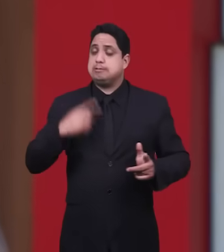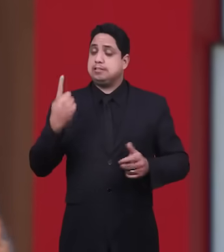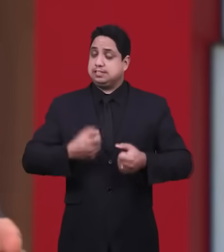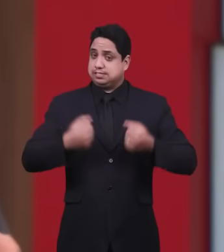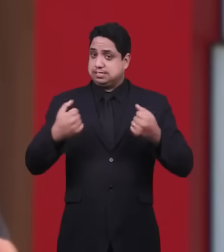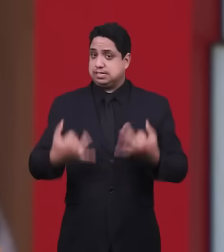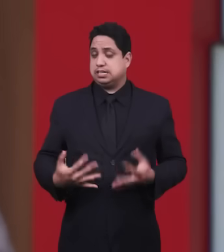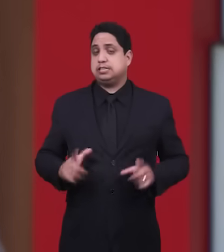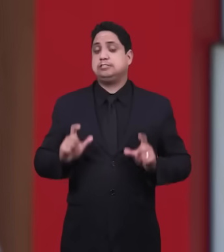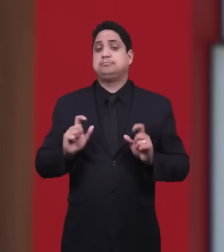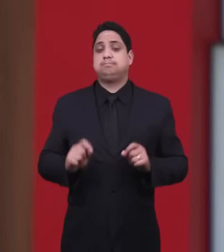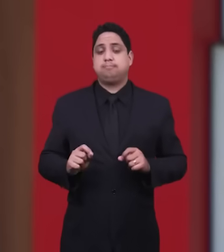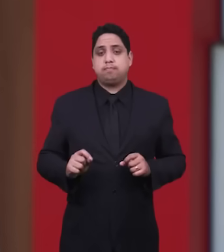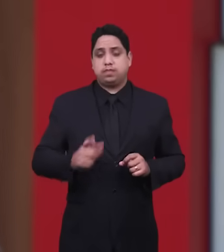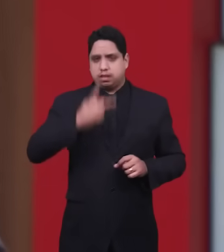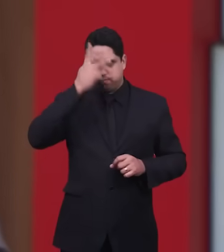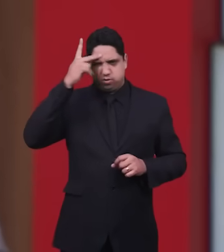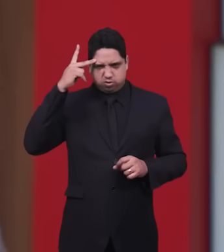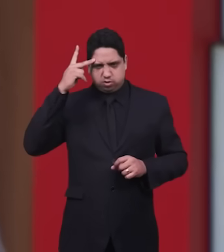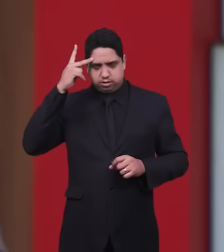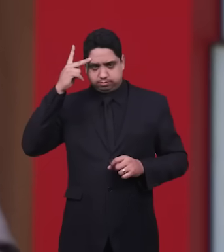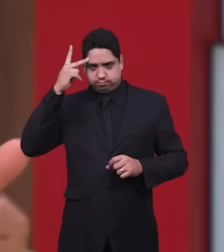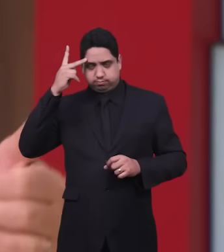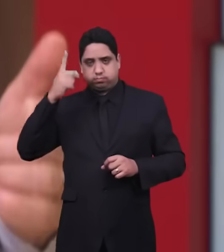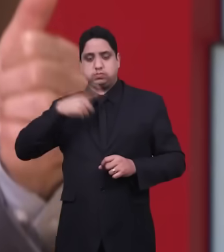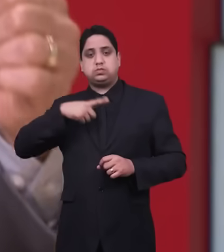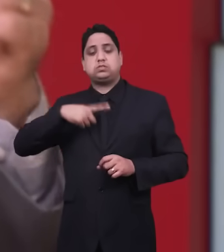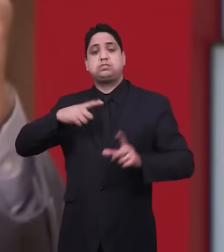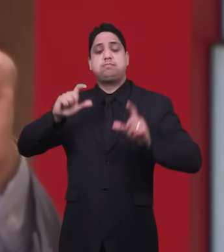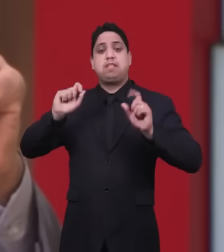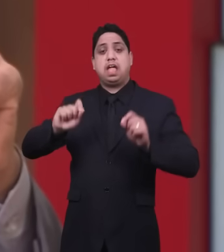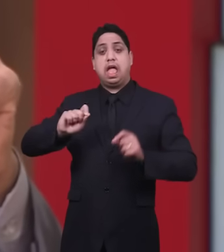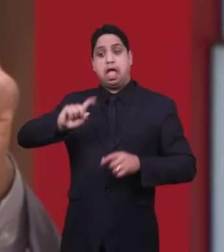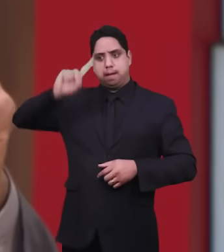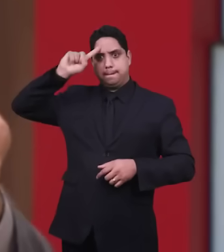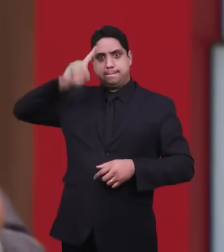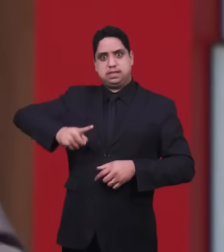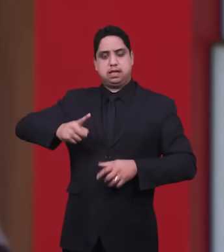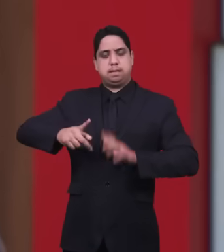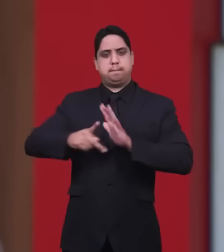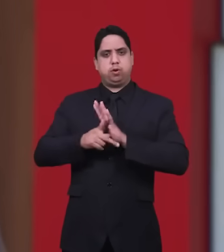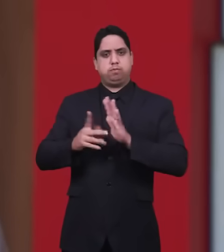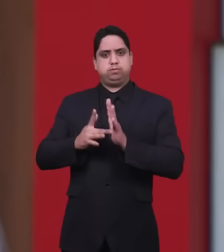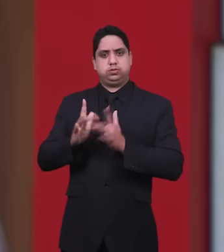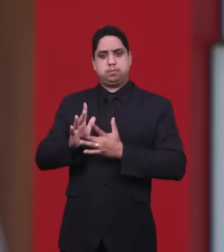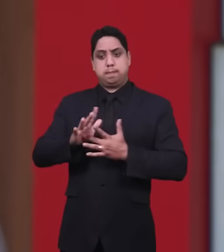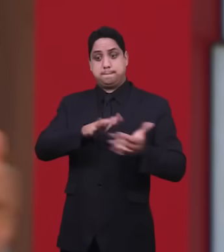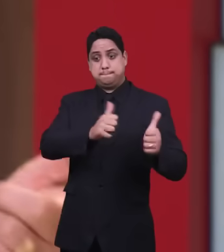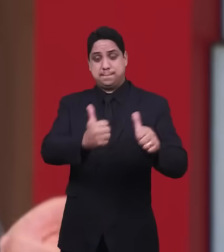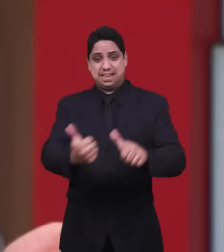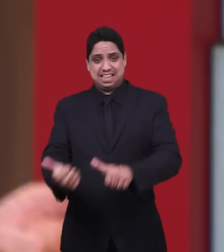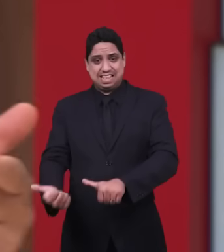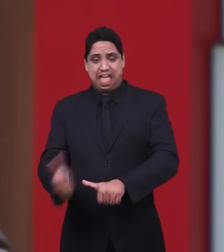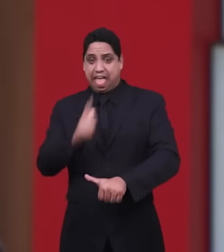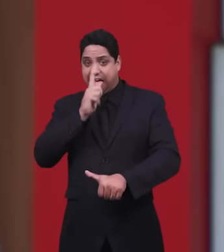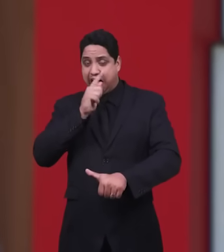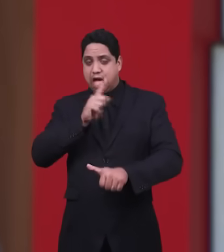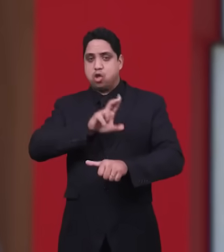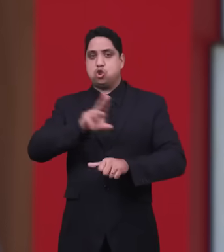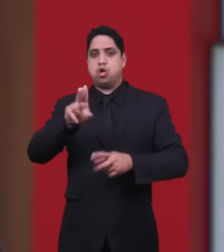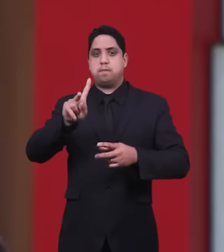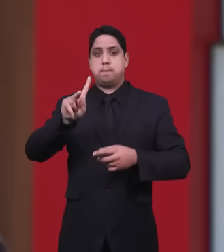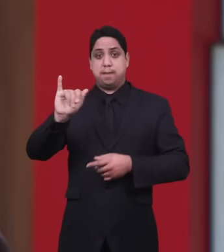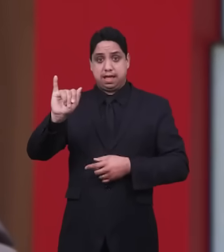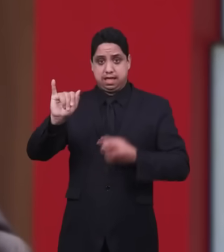O homem, ele, o pastor, o ministério, ele tem a ordem de Jesus, né, para batizar em nome do Pai, do Filho e do